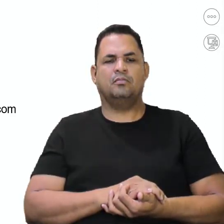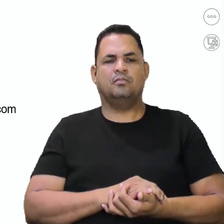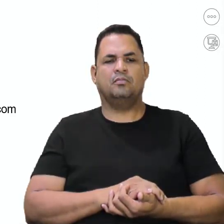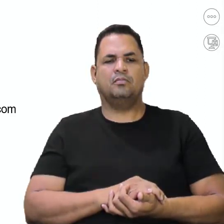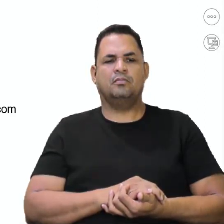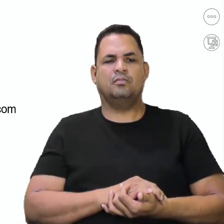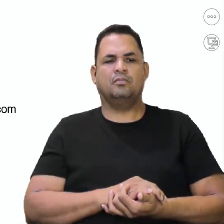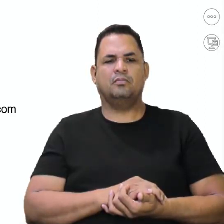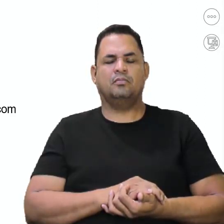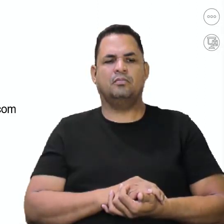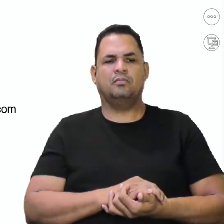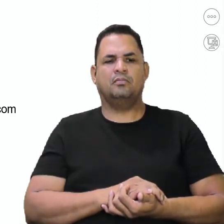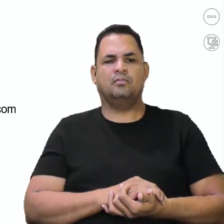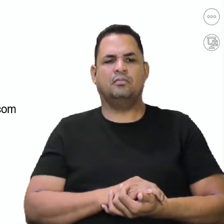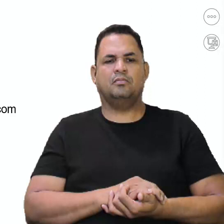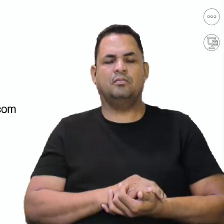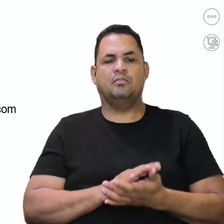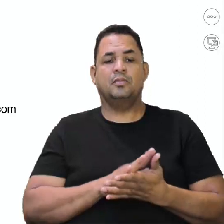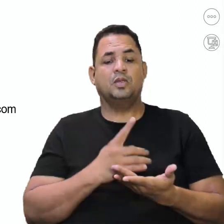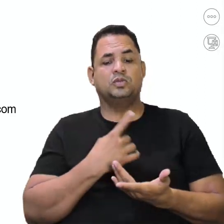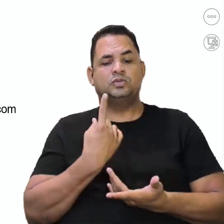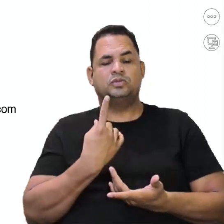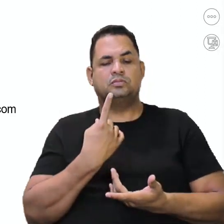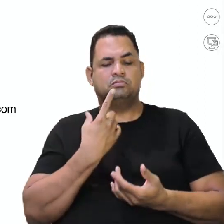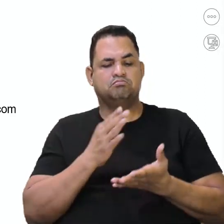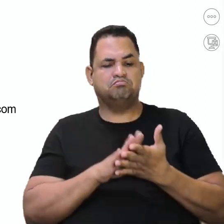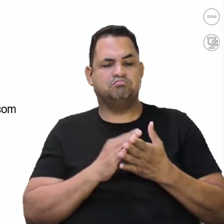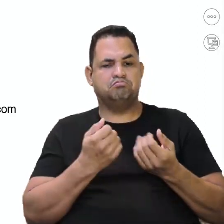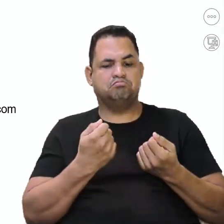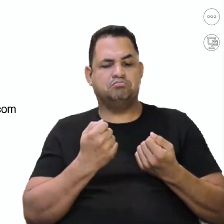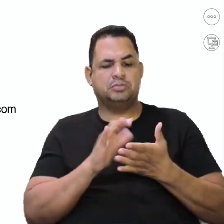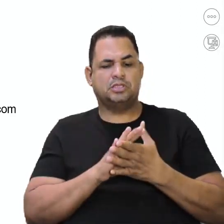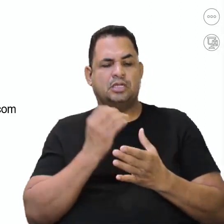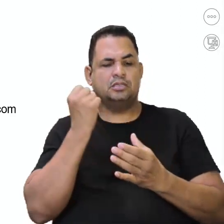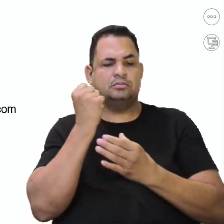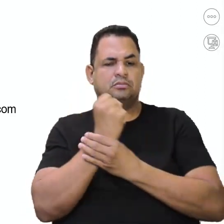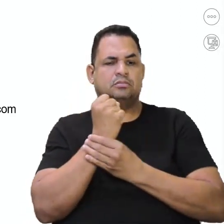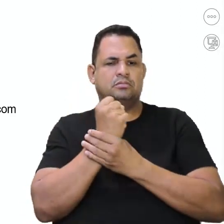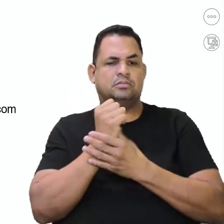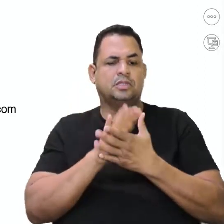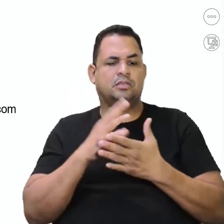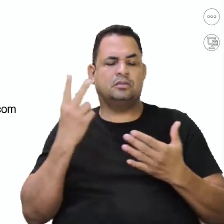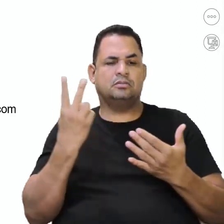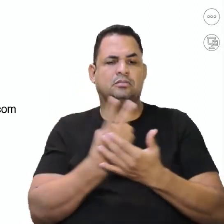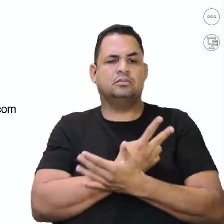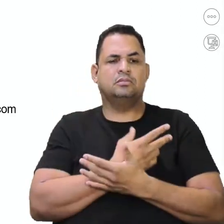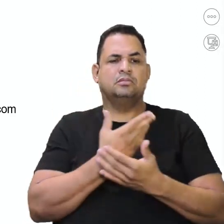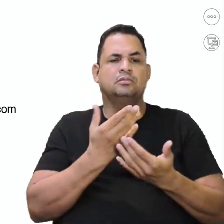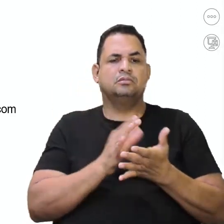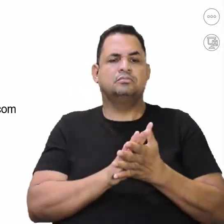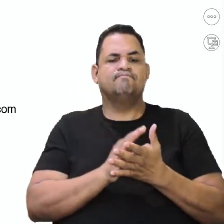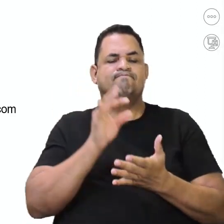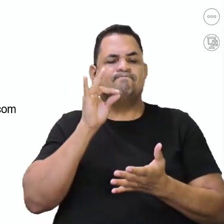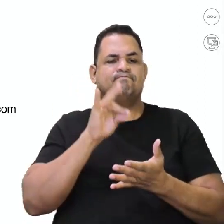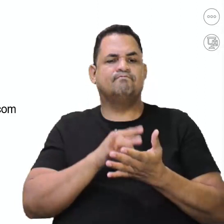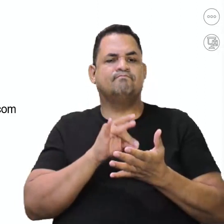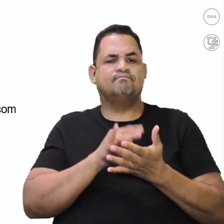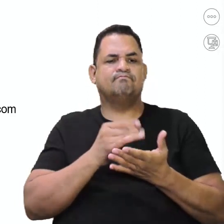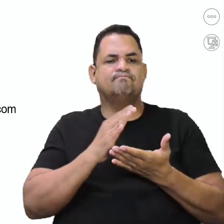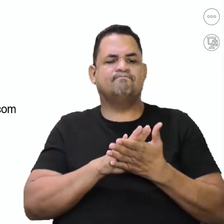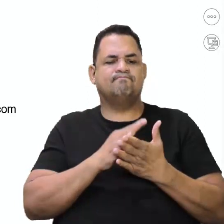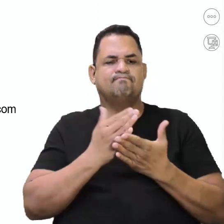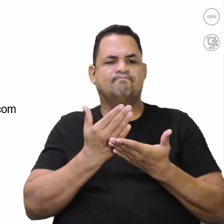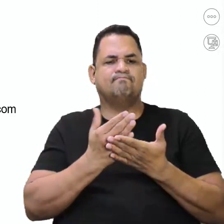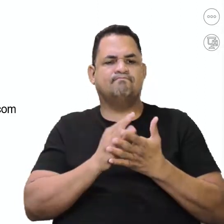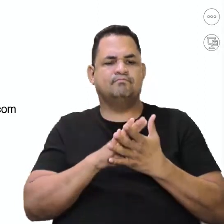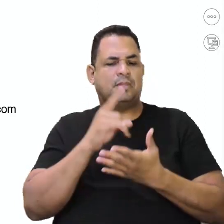extremely creative. Então, o único jeito de você realmente garantir que isso aconteça é ser realmente,